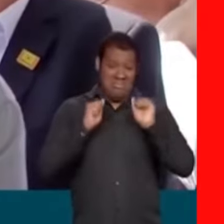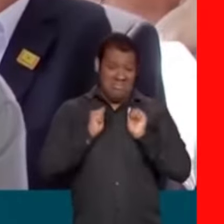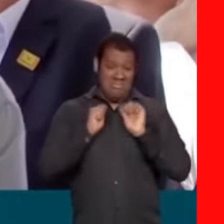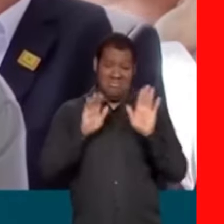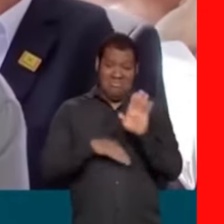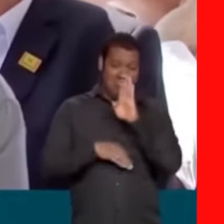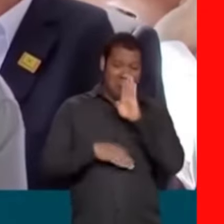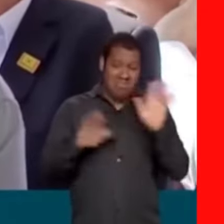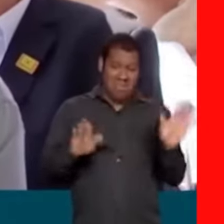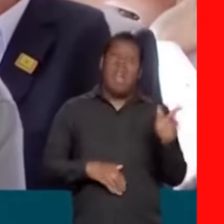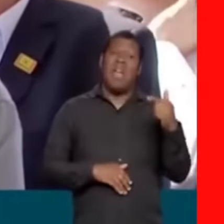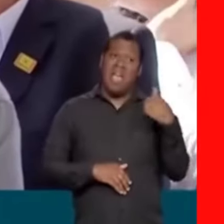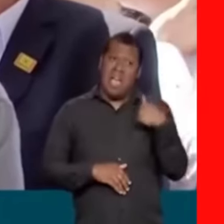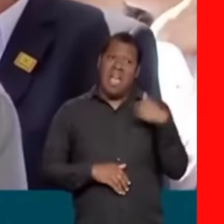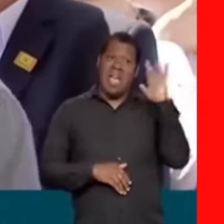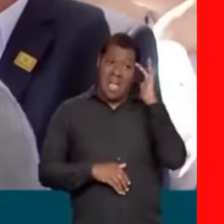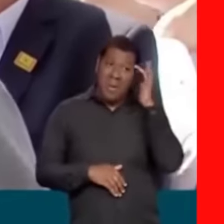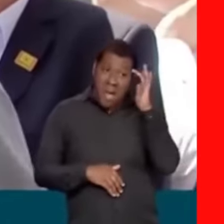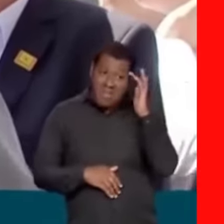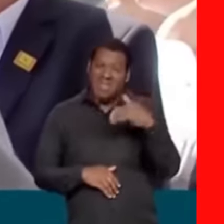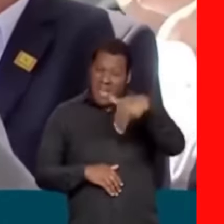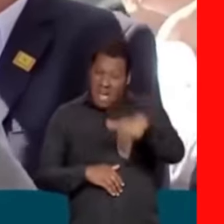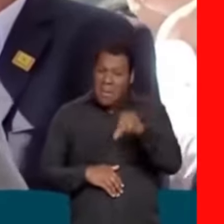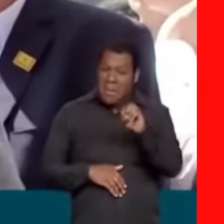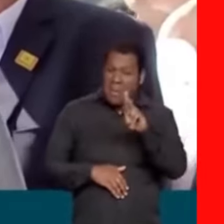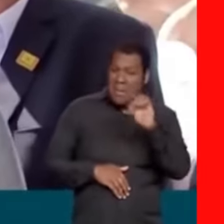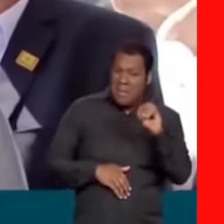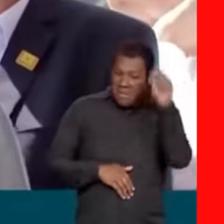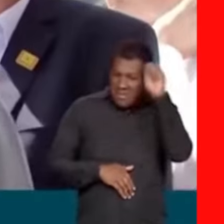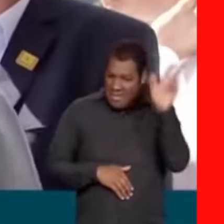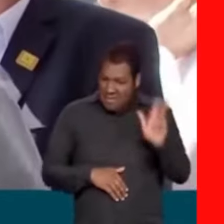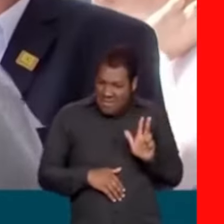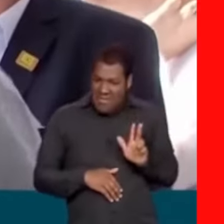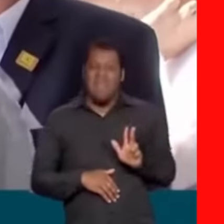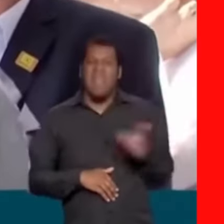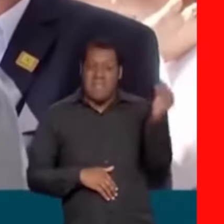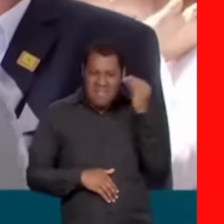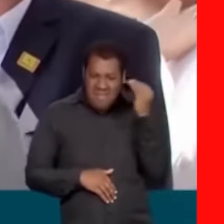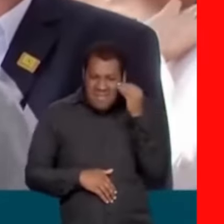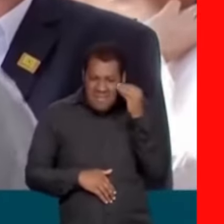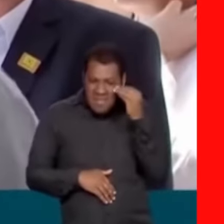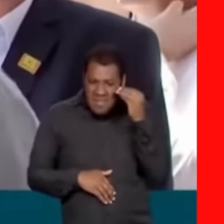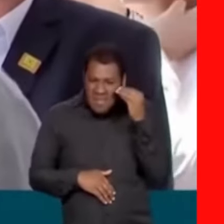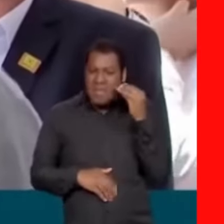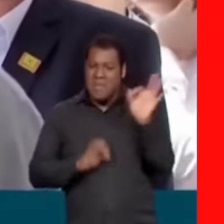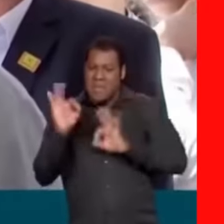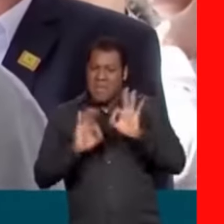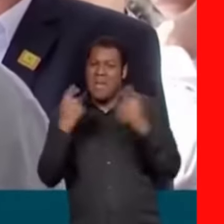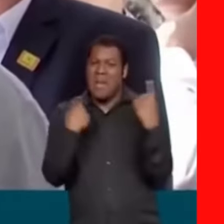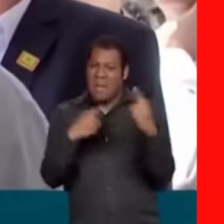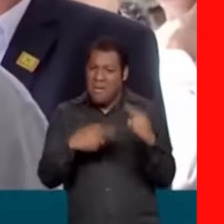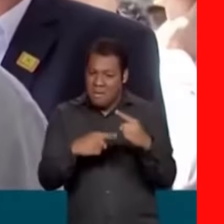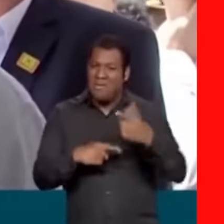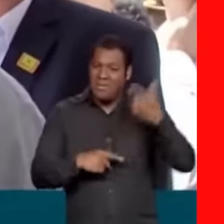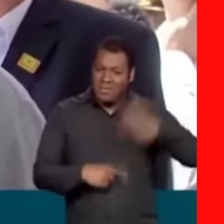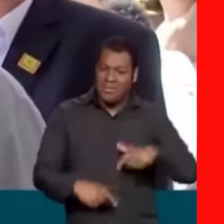Moro. Mas eu quero ser cauteloso. Eu vou descobrir o que aconteceu. É visível que